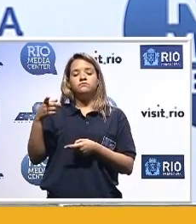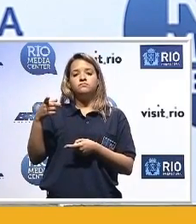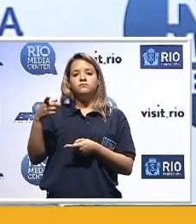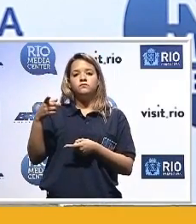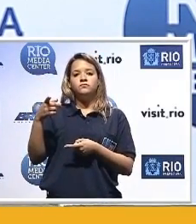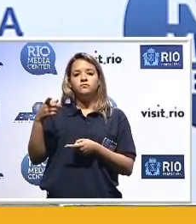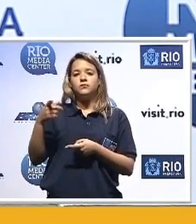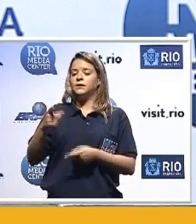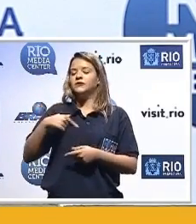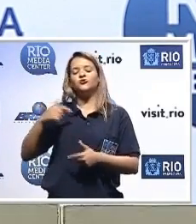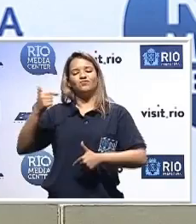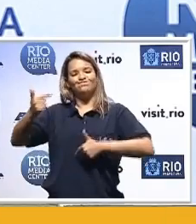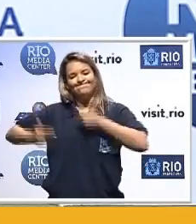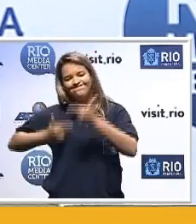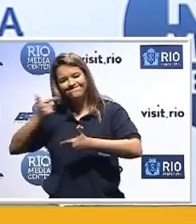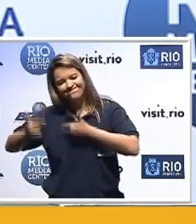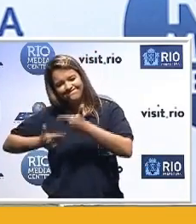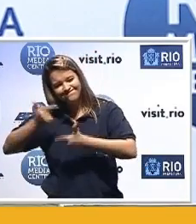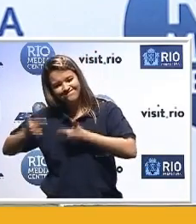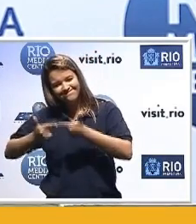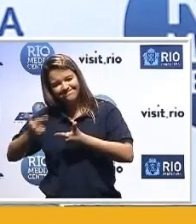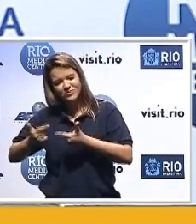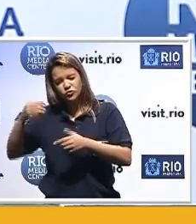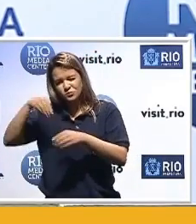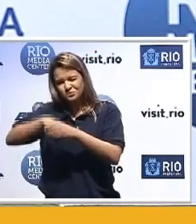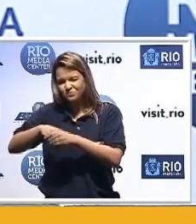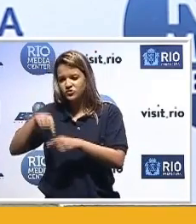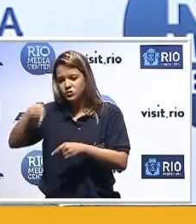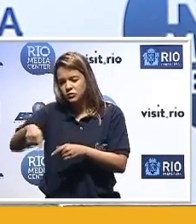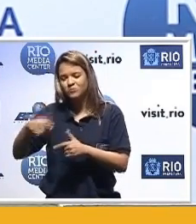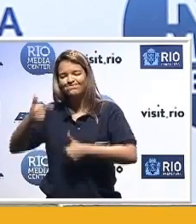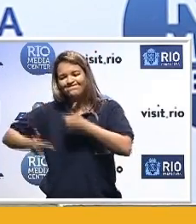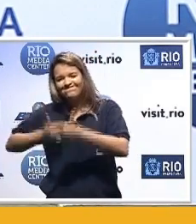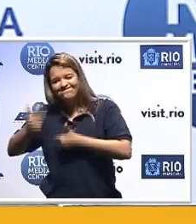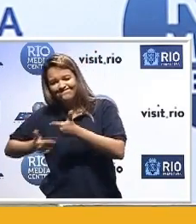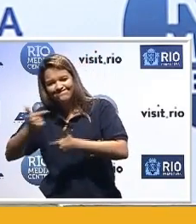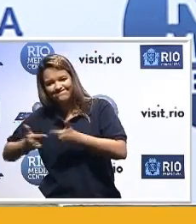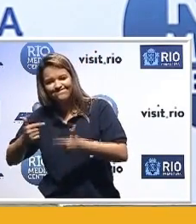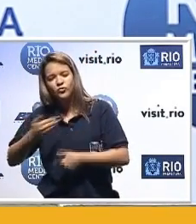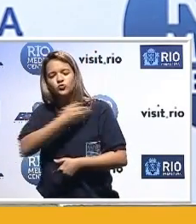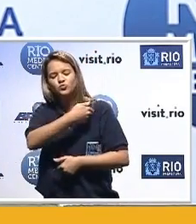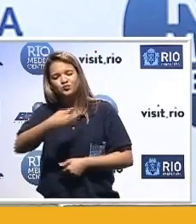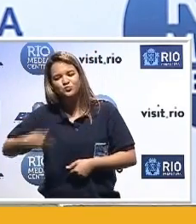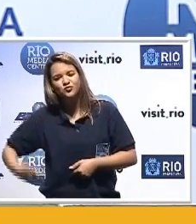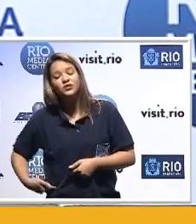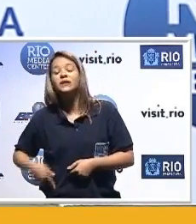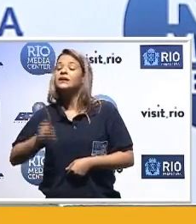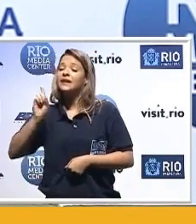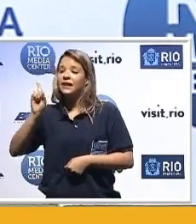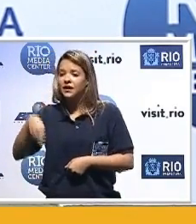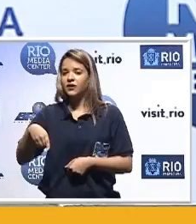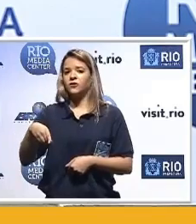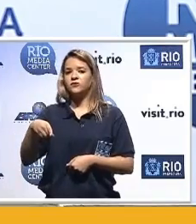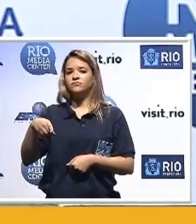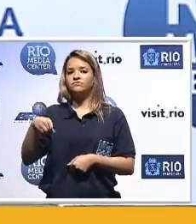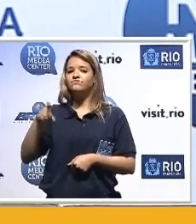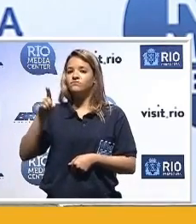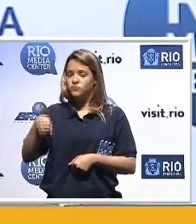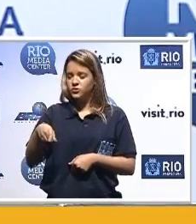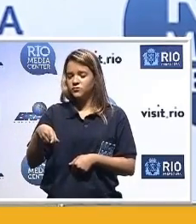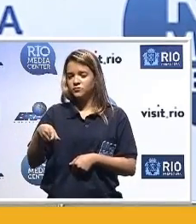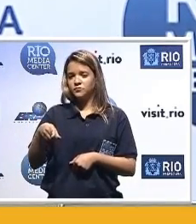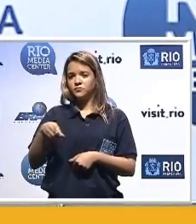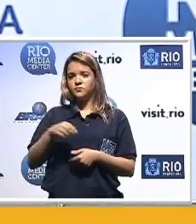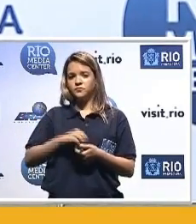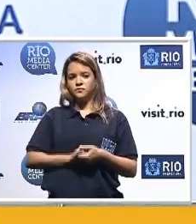vem batalhando internamente a nível de governo é exatamente, vamos